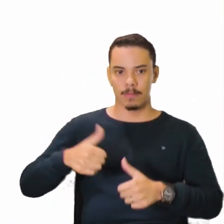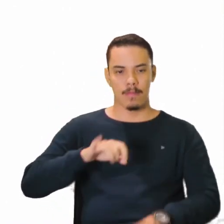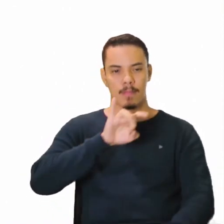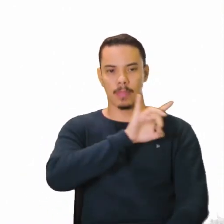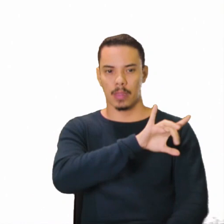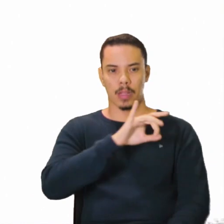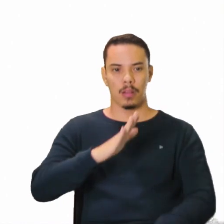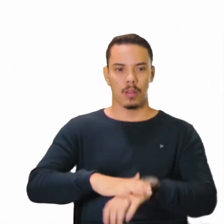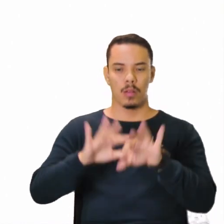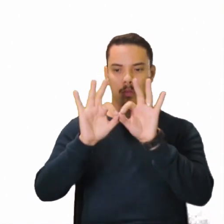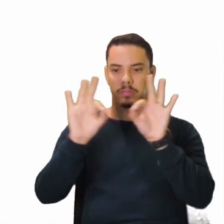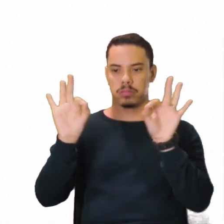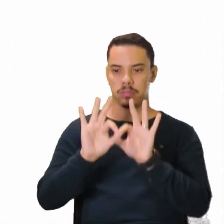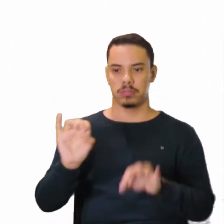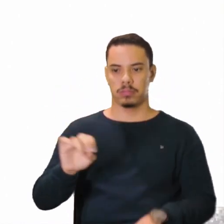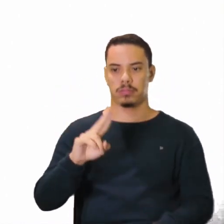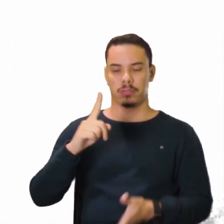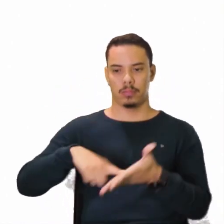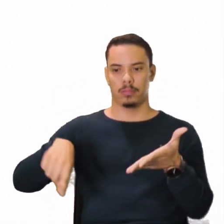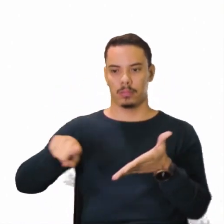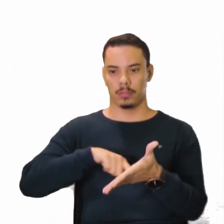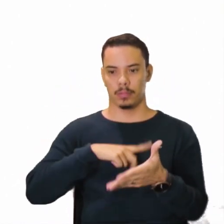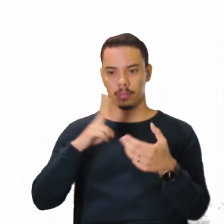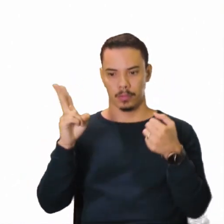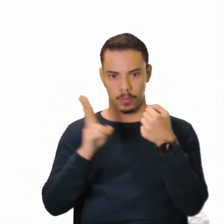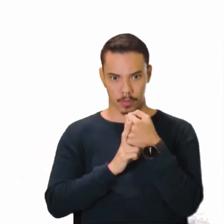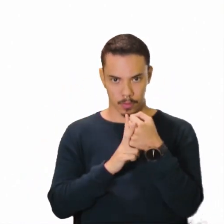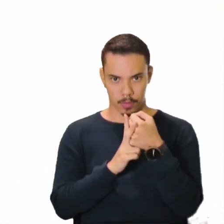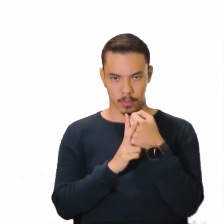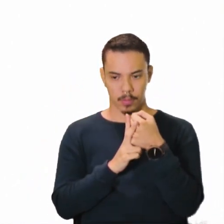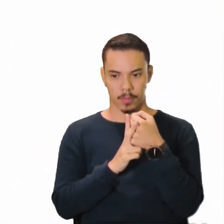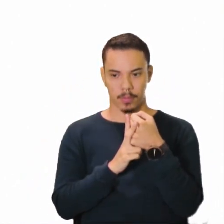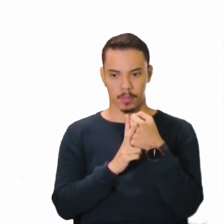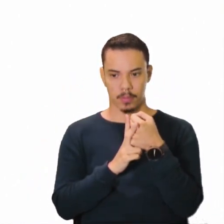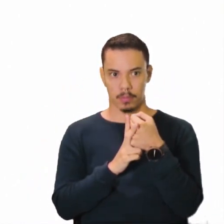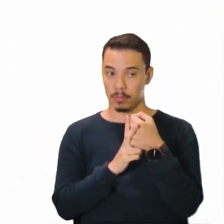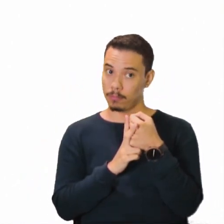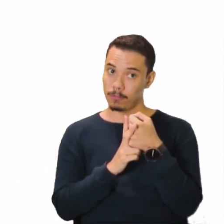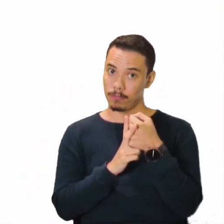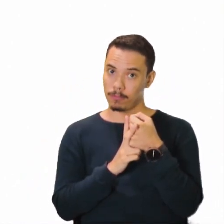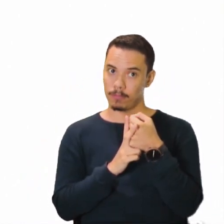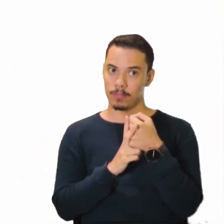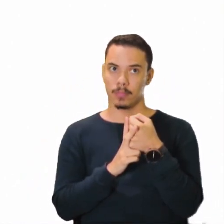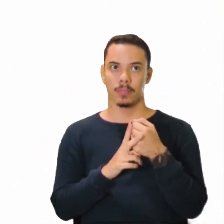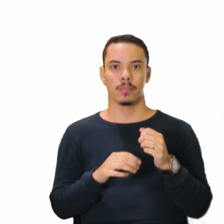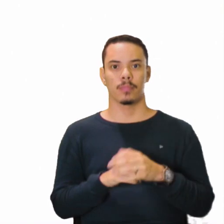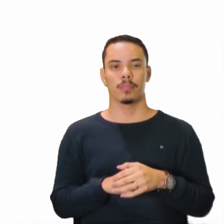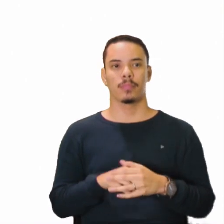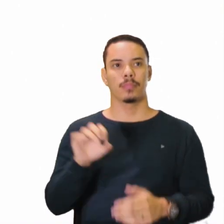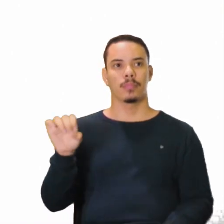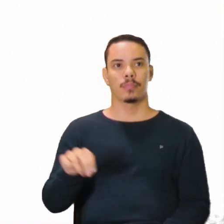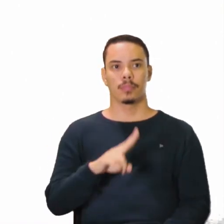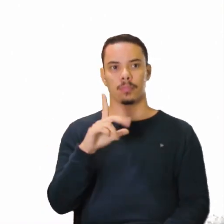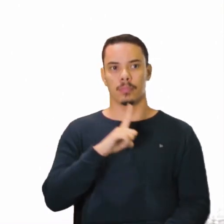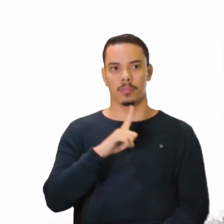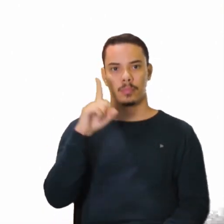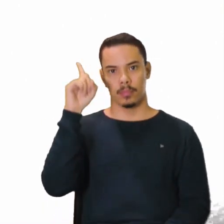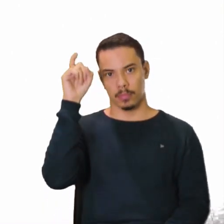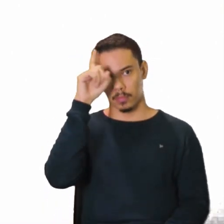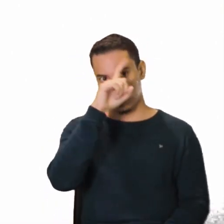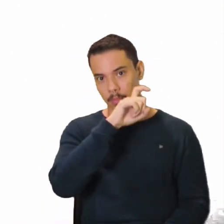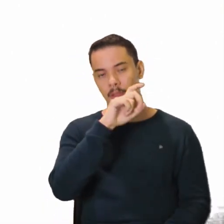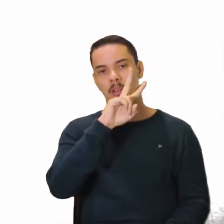cada oração, em cada alternativa, o verbo, Amadinho? Será? O que você acha? Ou ele teve dificuldade? Aí